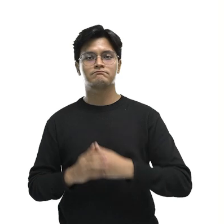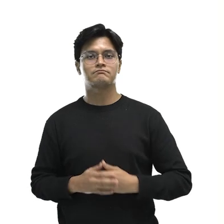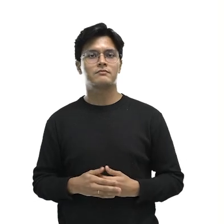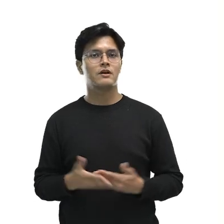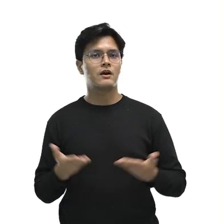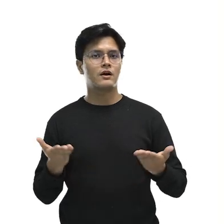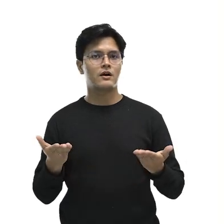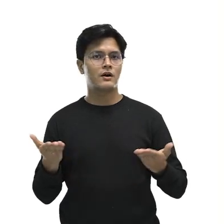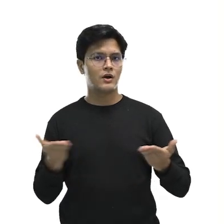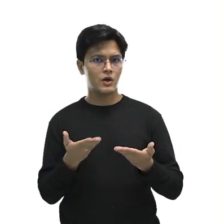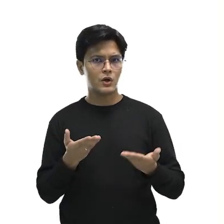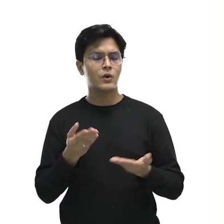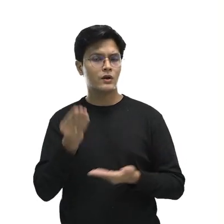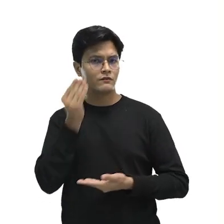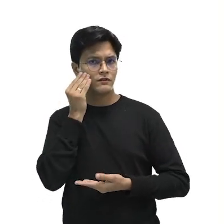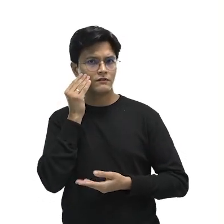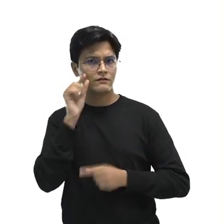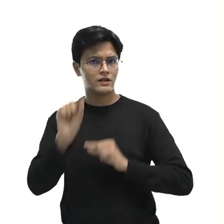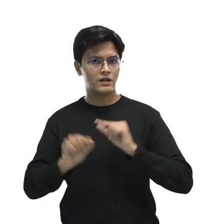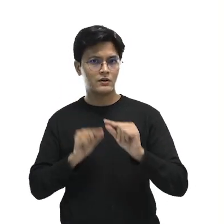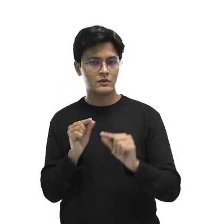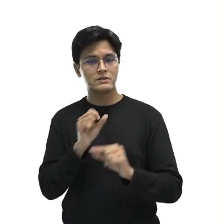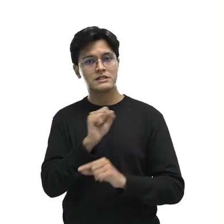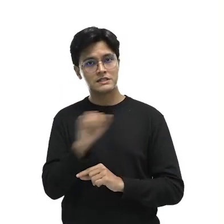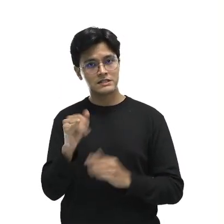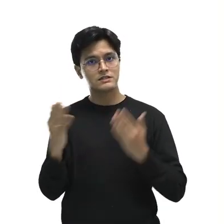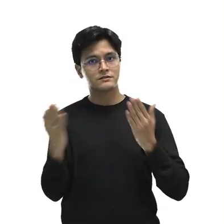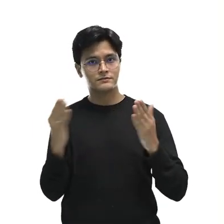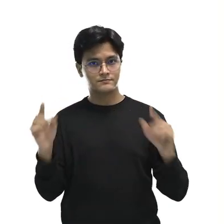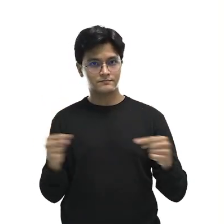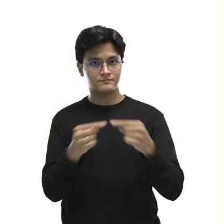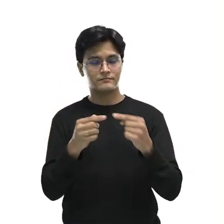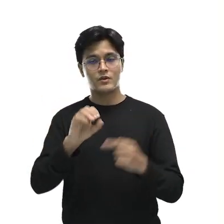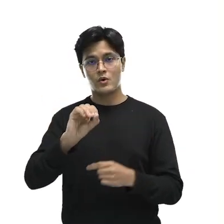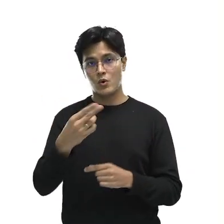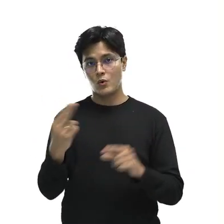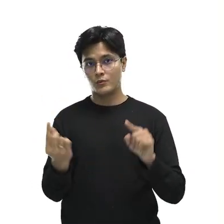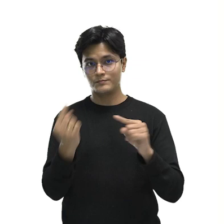analisar agora a questão se as grandezas são diretas ou inversamente.